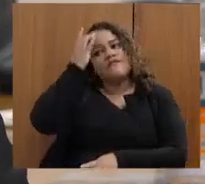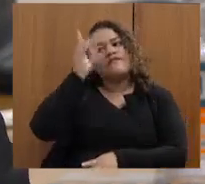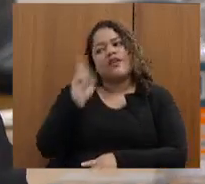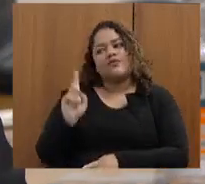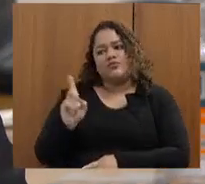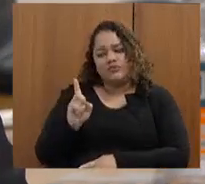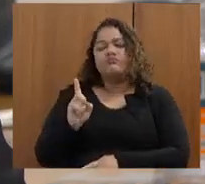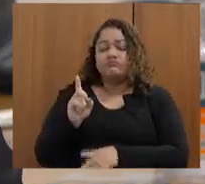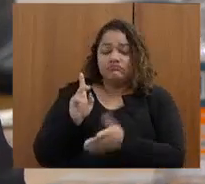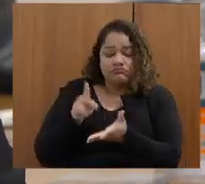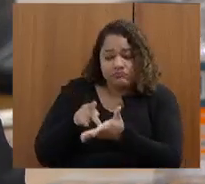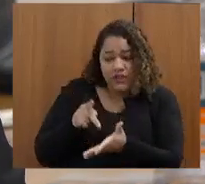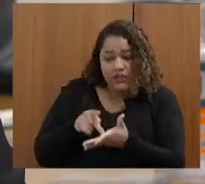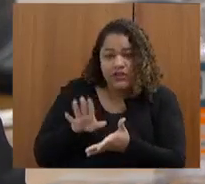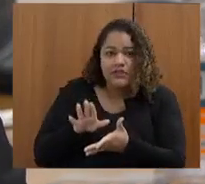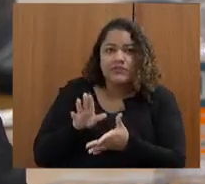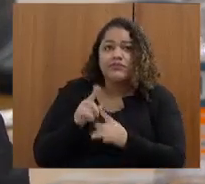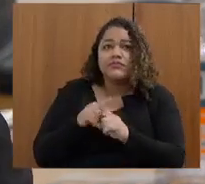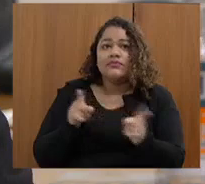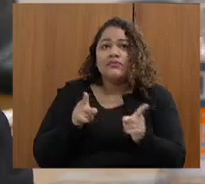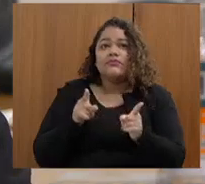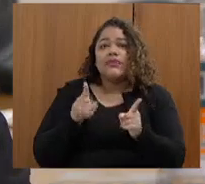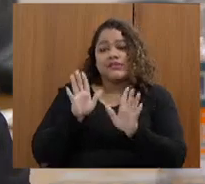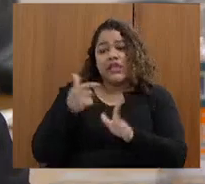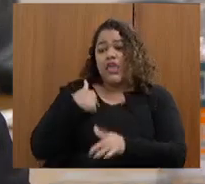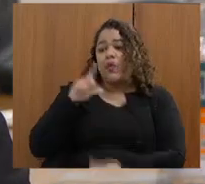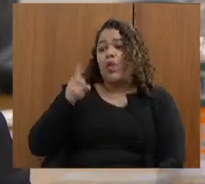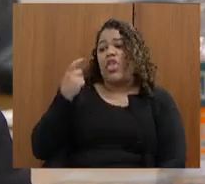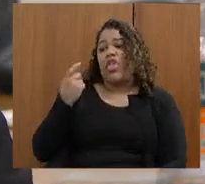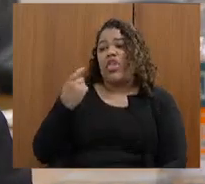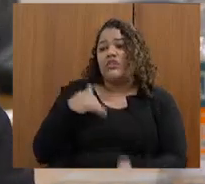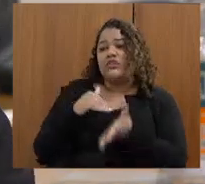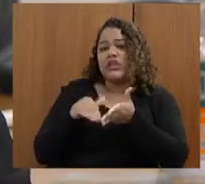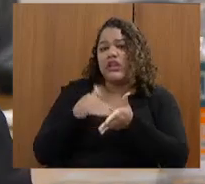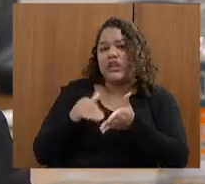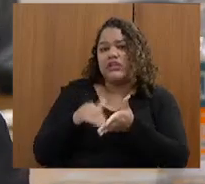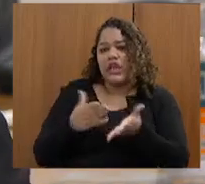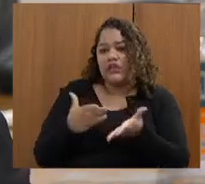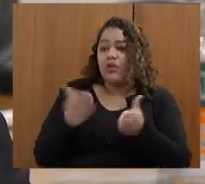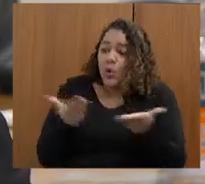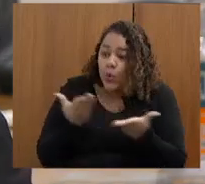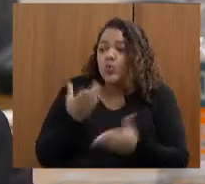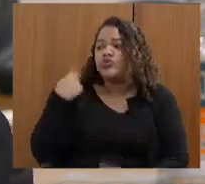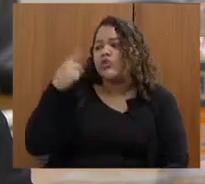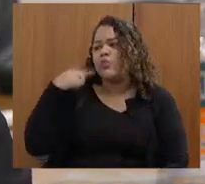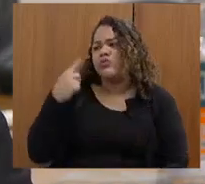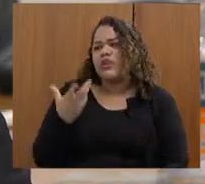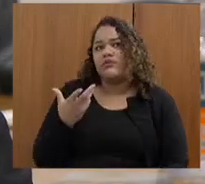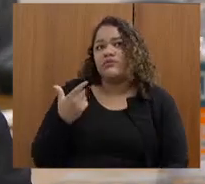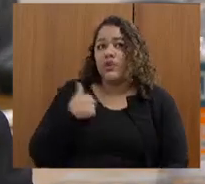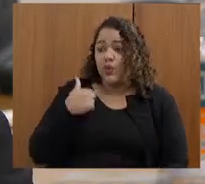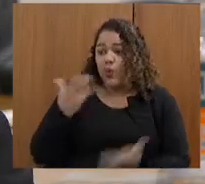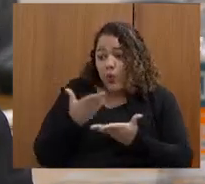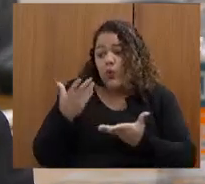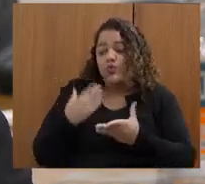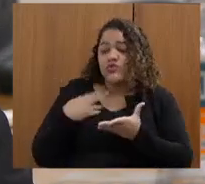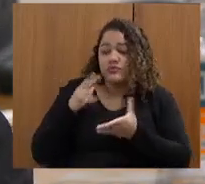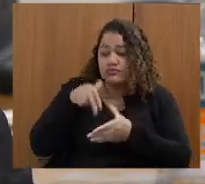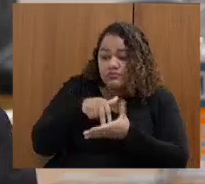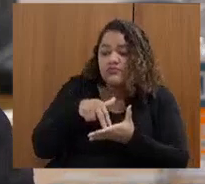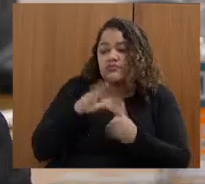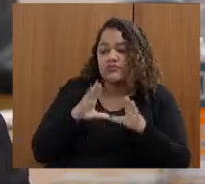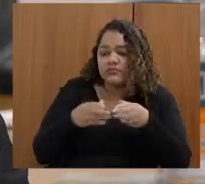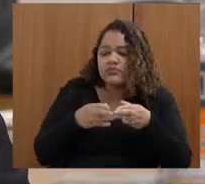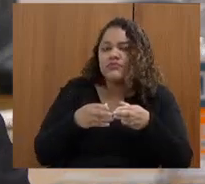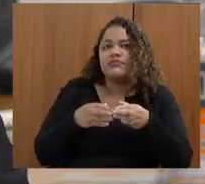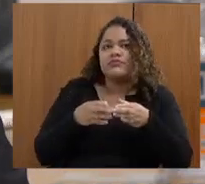que a cada dia sua agonia Eu já fui secretário hoje eu sou deputada tô aqui da comissão de educação numa Assembleia